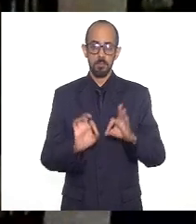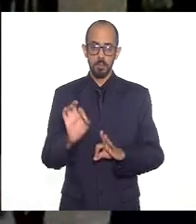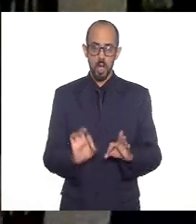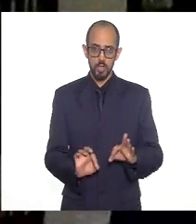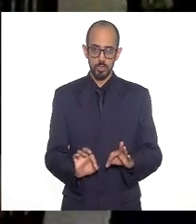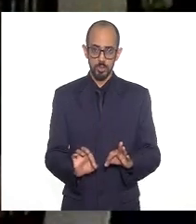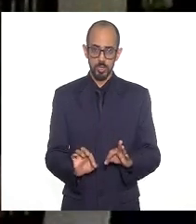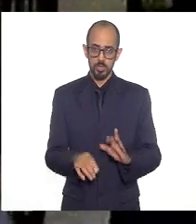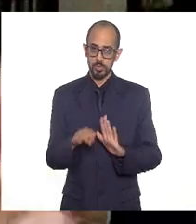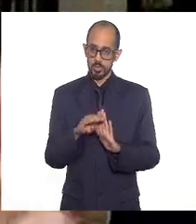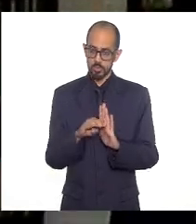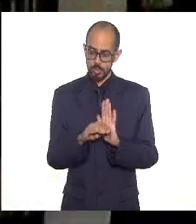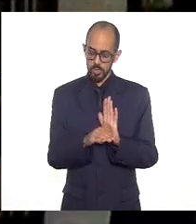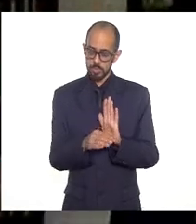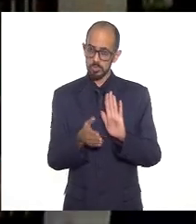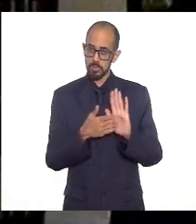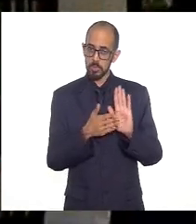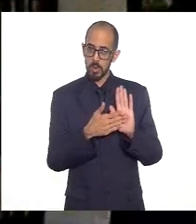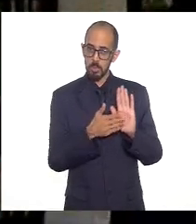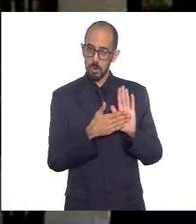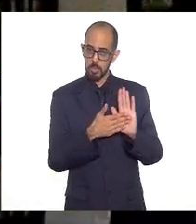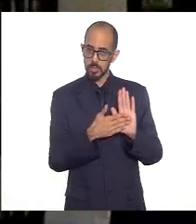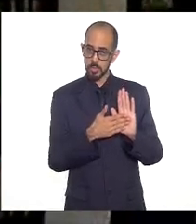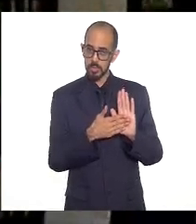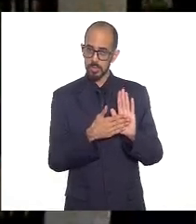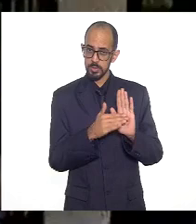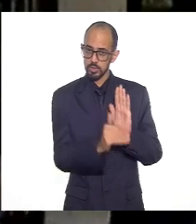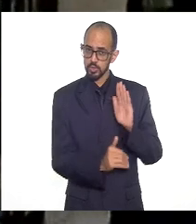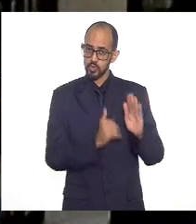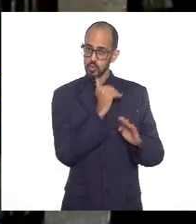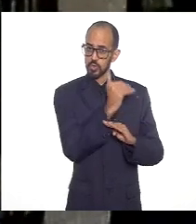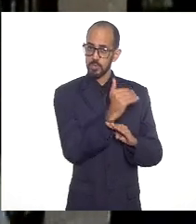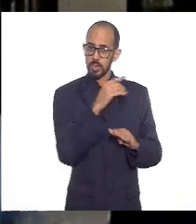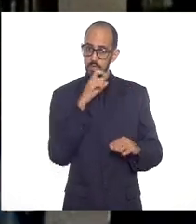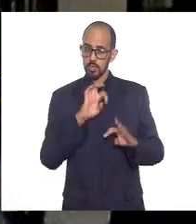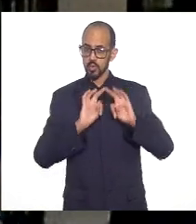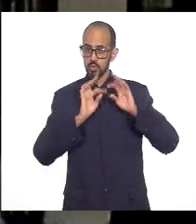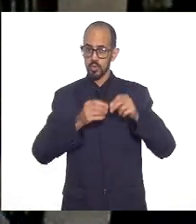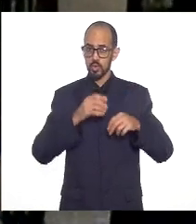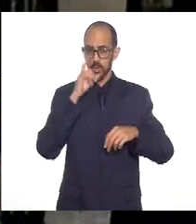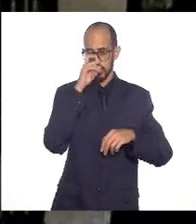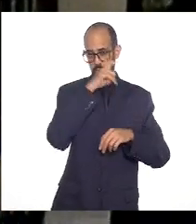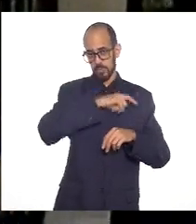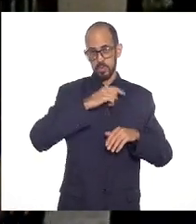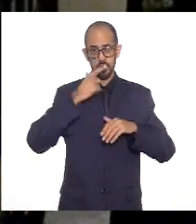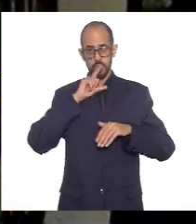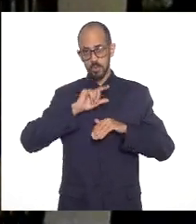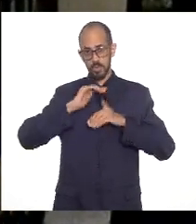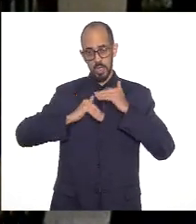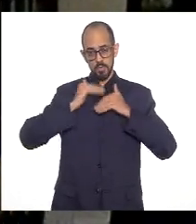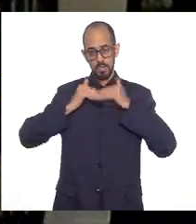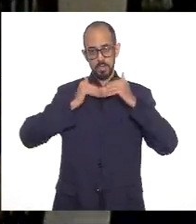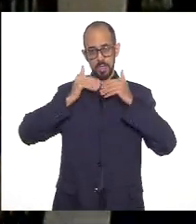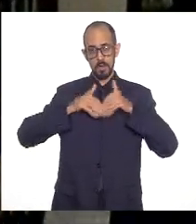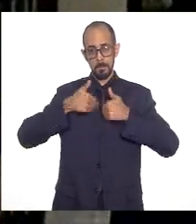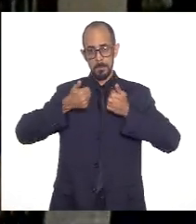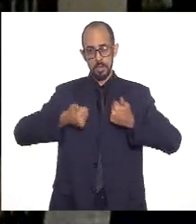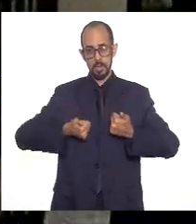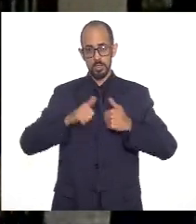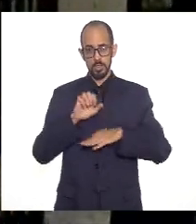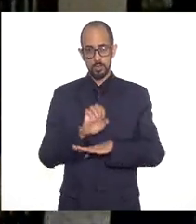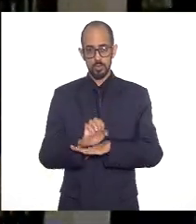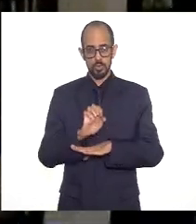projetos, programas e propostas de superação dessas dificuldades e avançar nas melhorias que o Estado